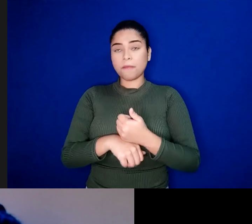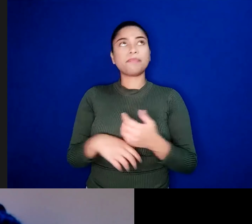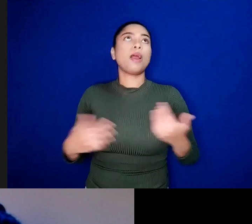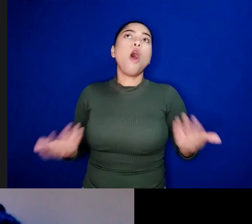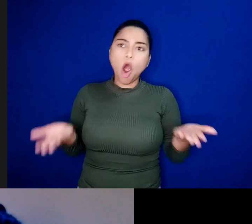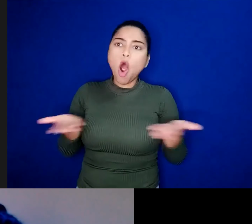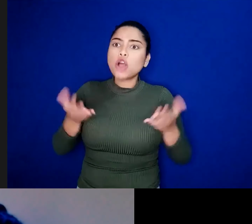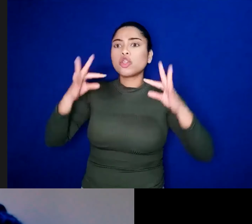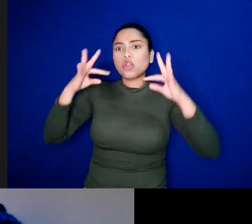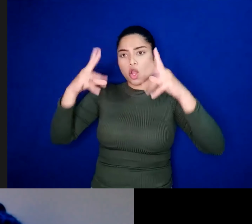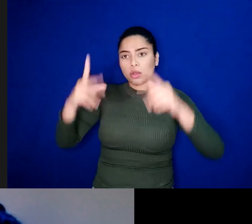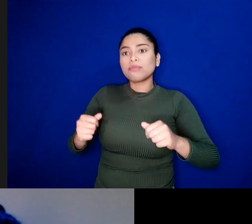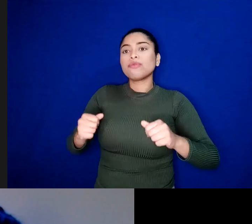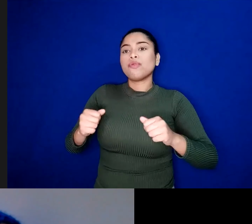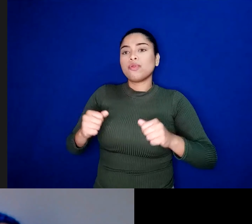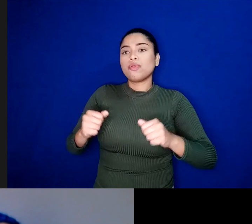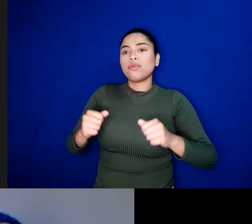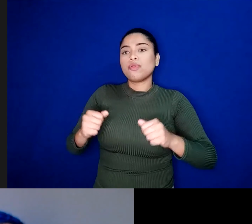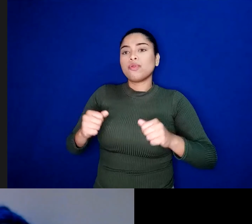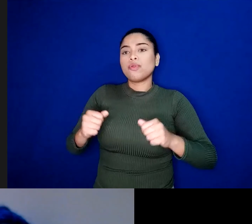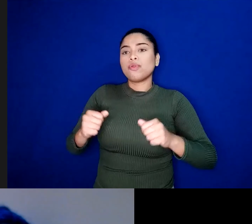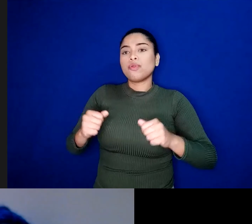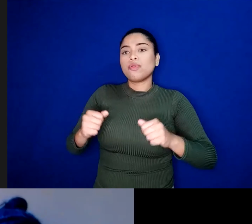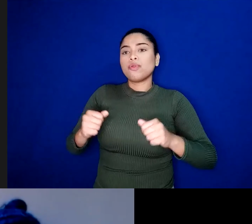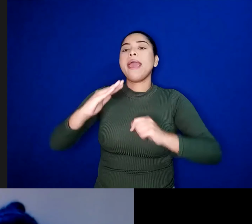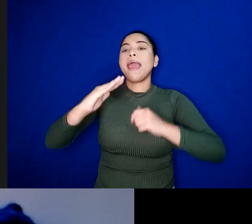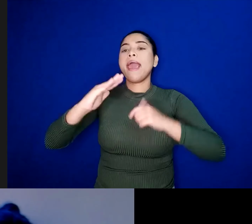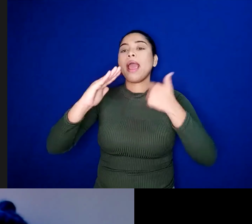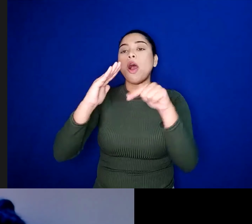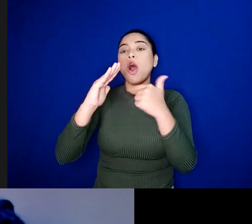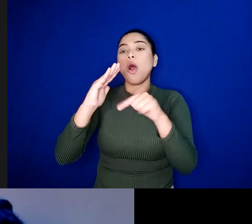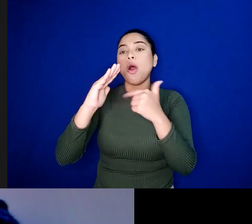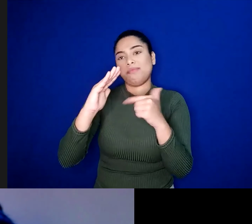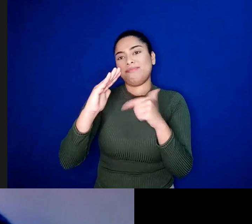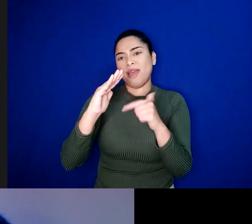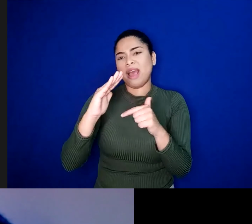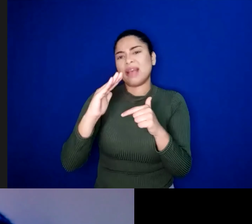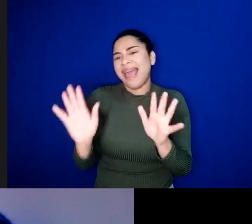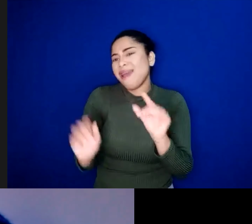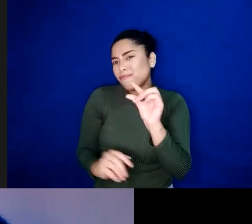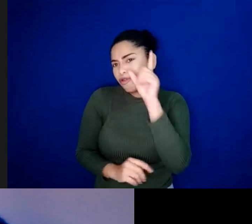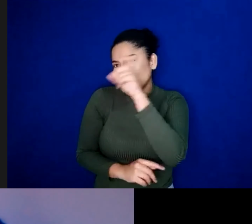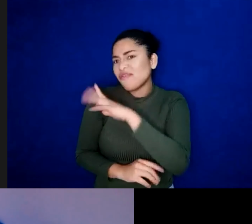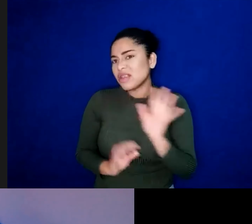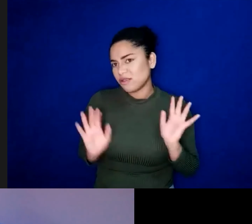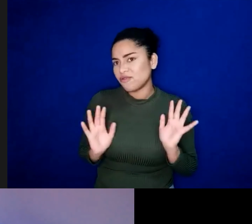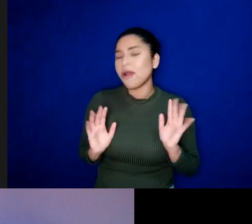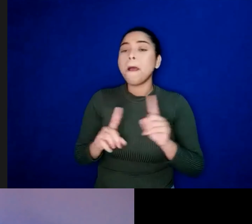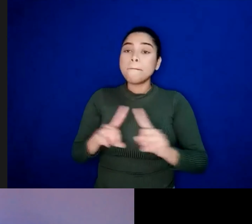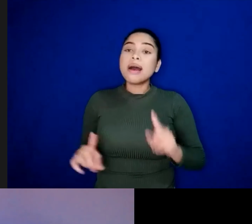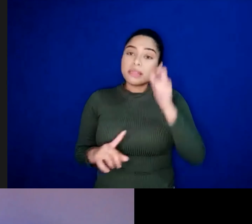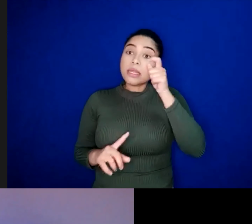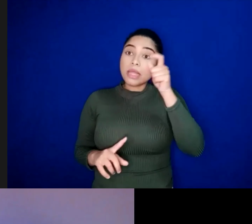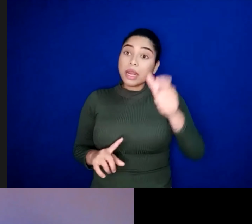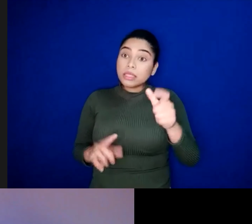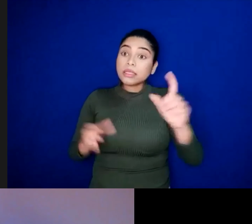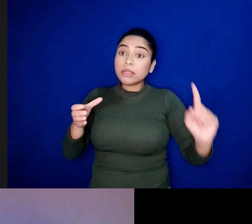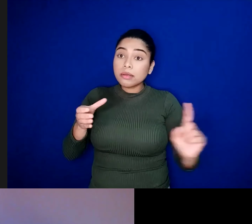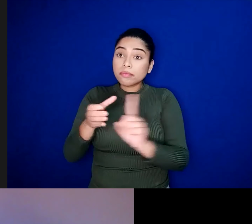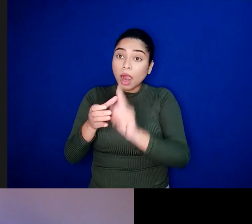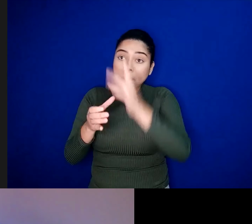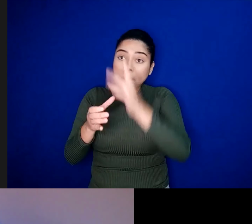isso tem um pouquinho mais dificuldade né mas mesmo assim é interessante temos as pessoas com deficiência e